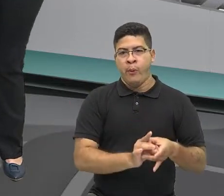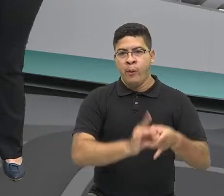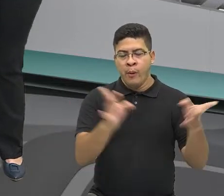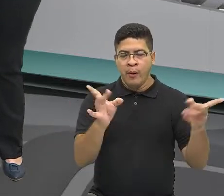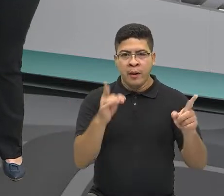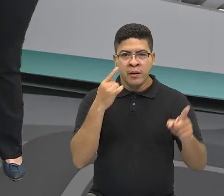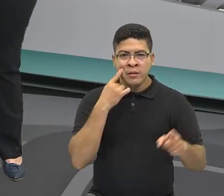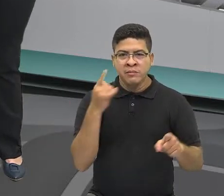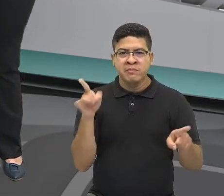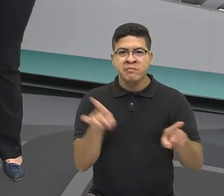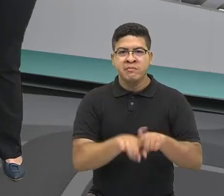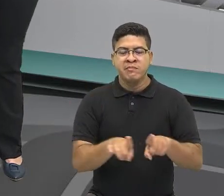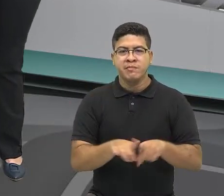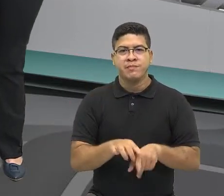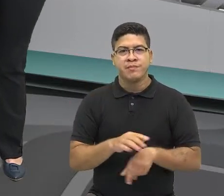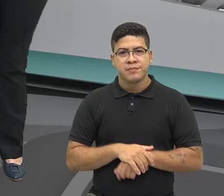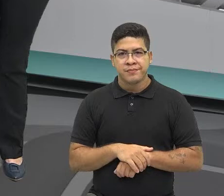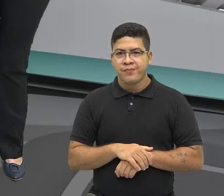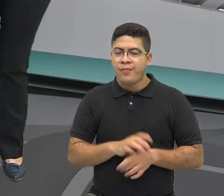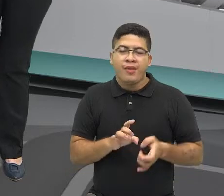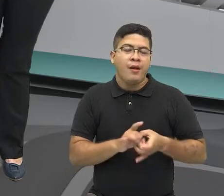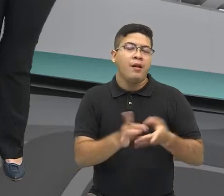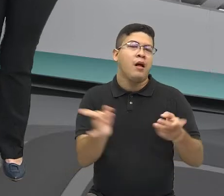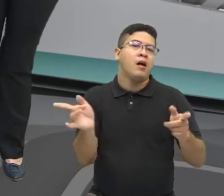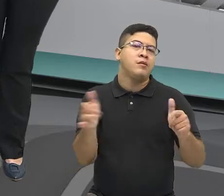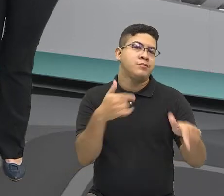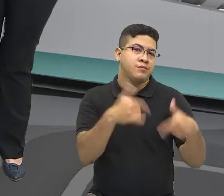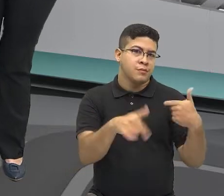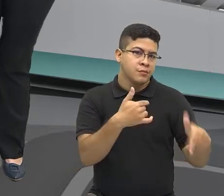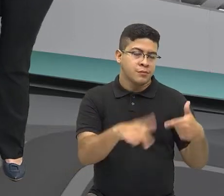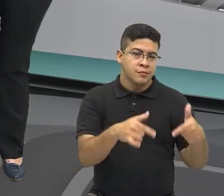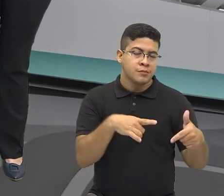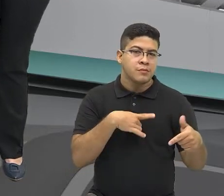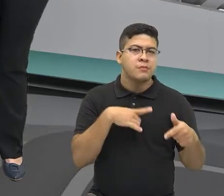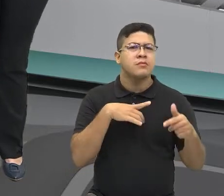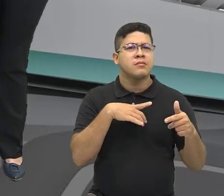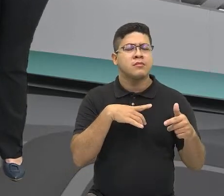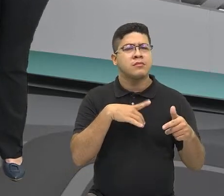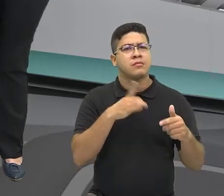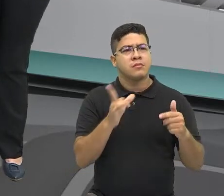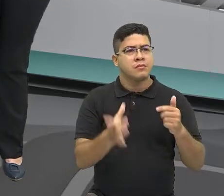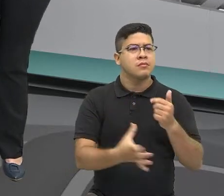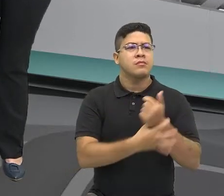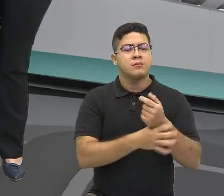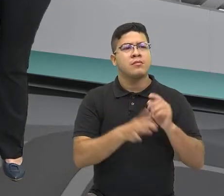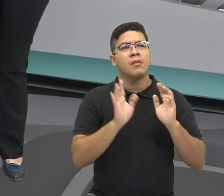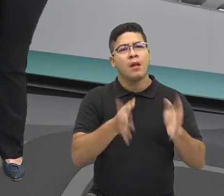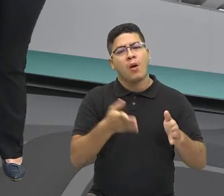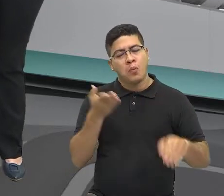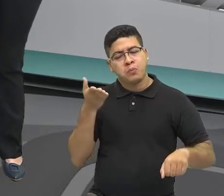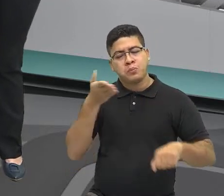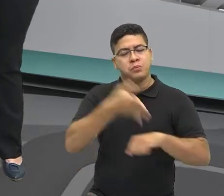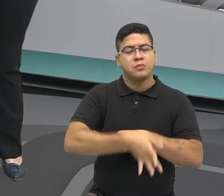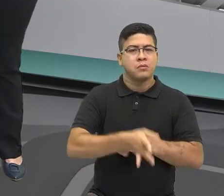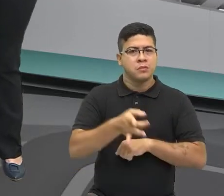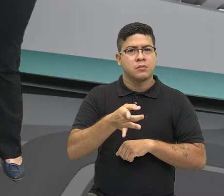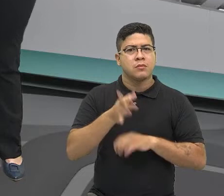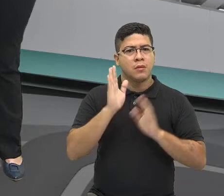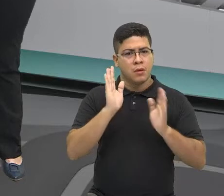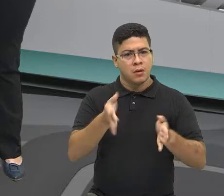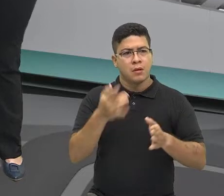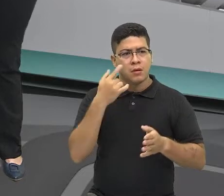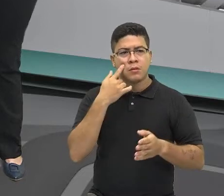Trabalhar livremente e trabalhar de forma que eles possam chegar